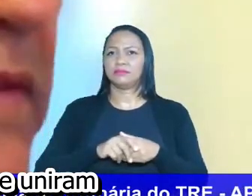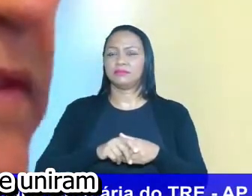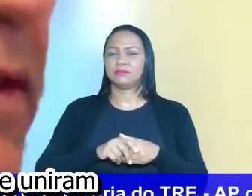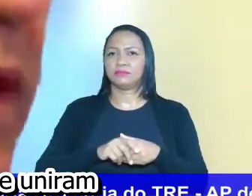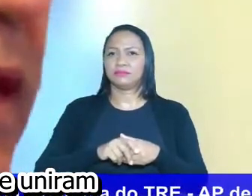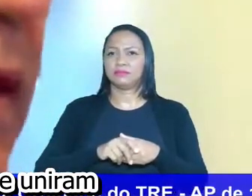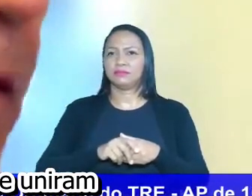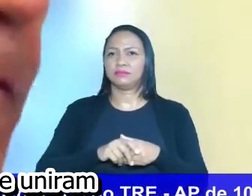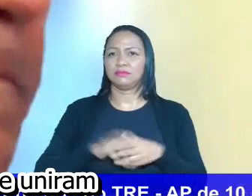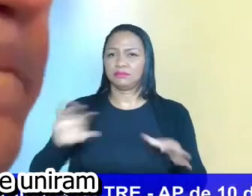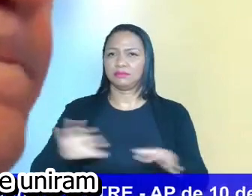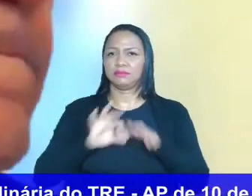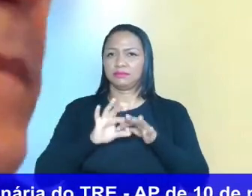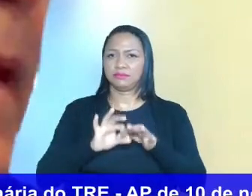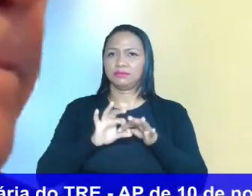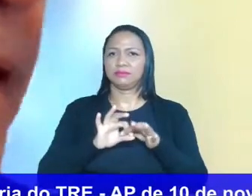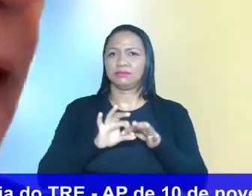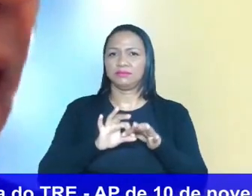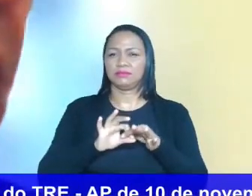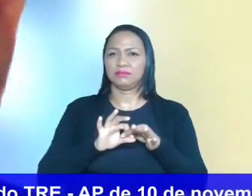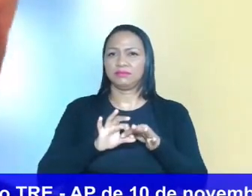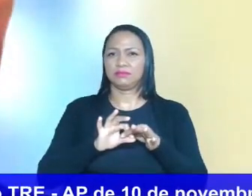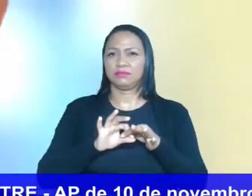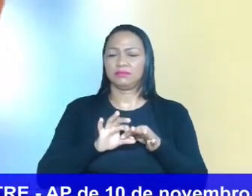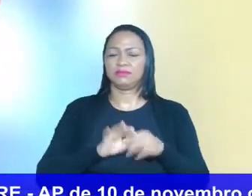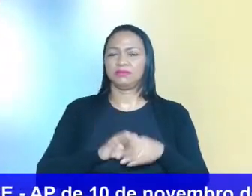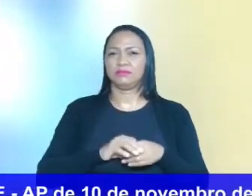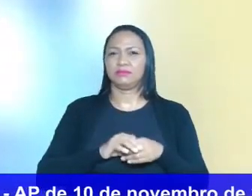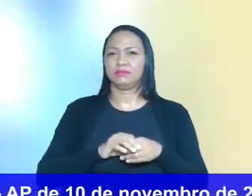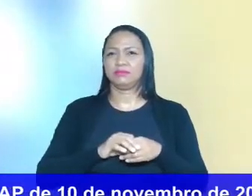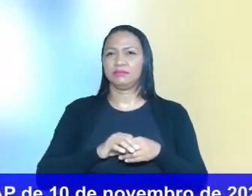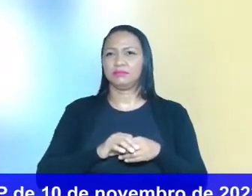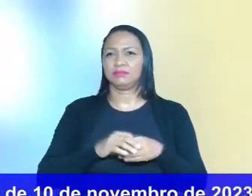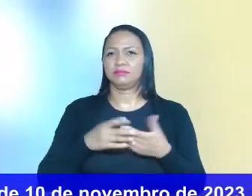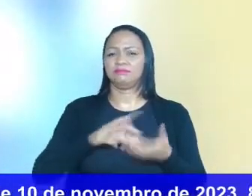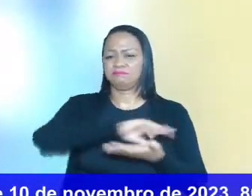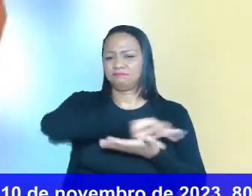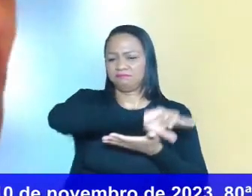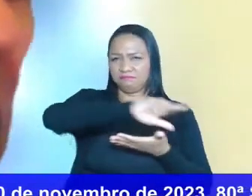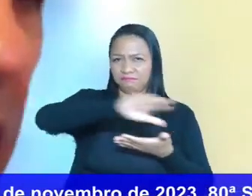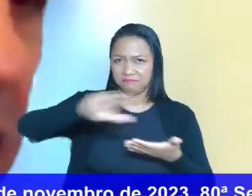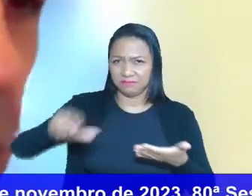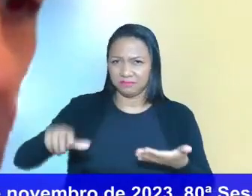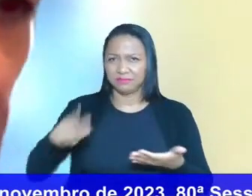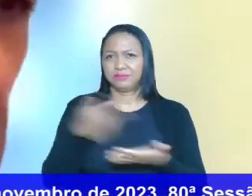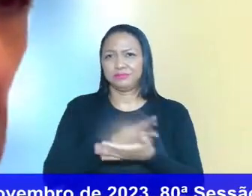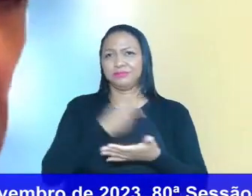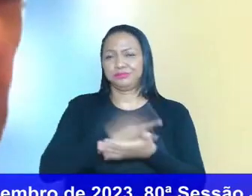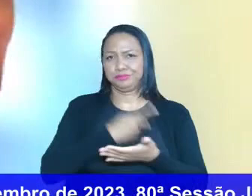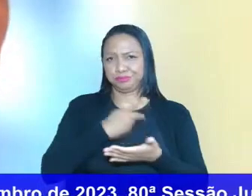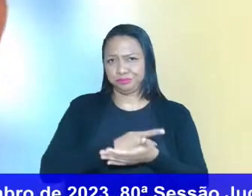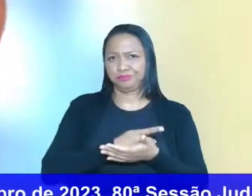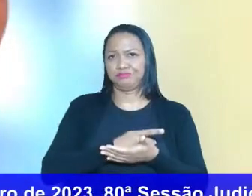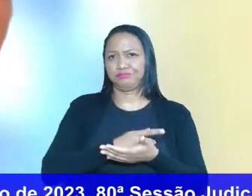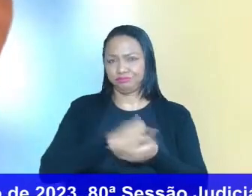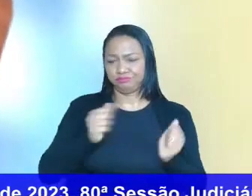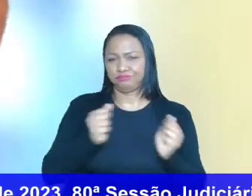Nascimento se uniram para praticar diversos atos